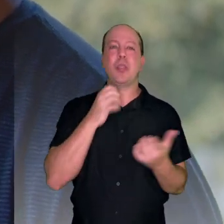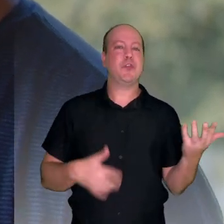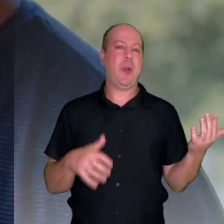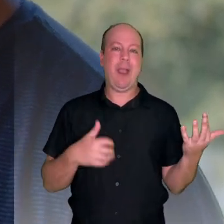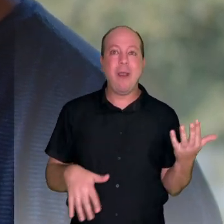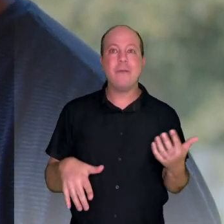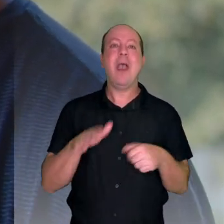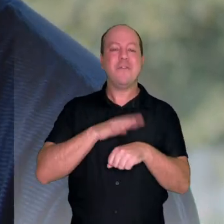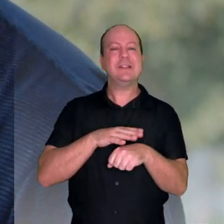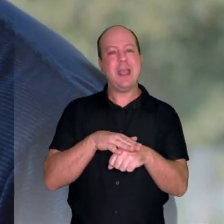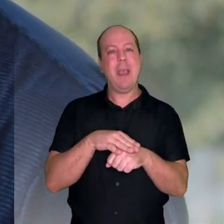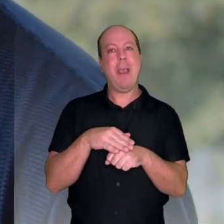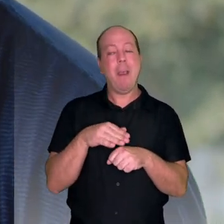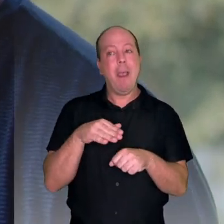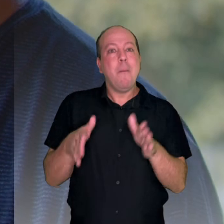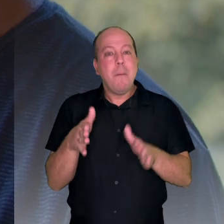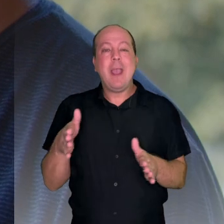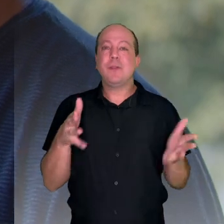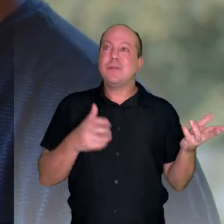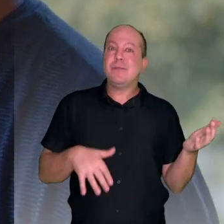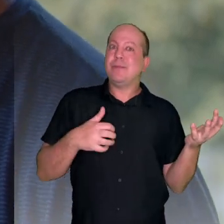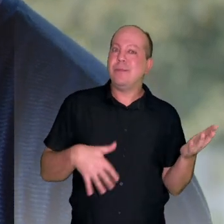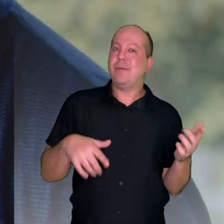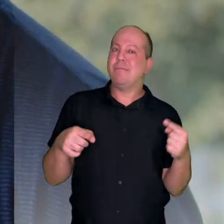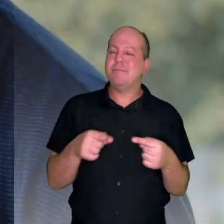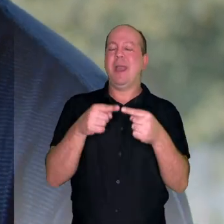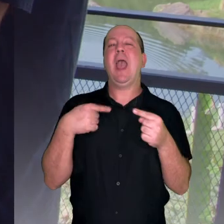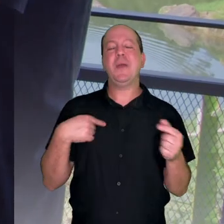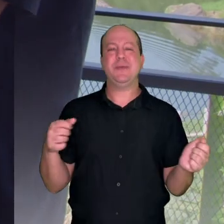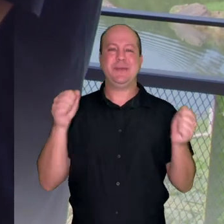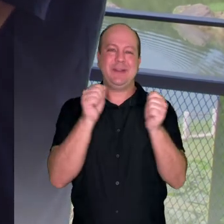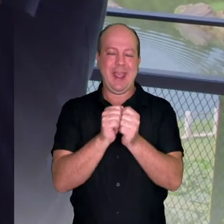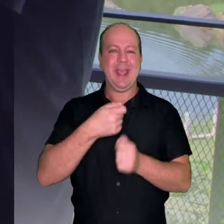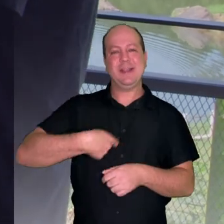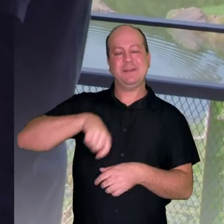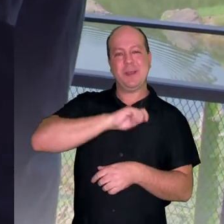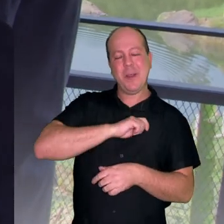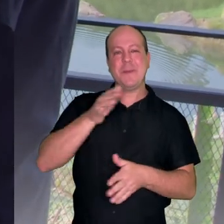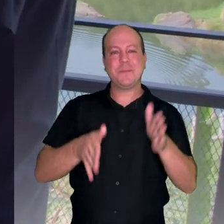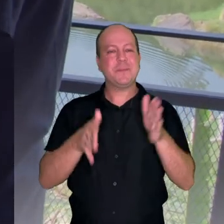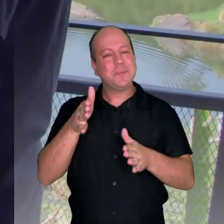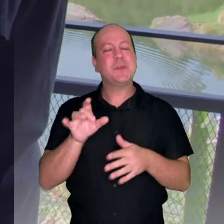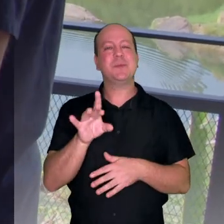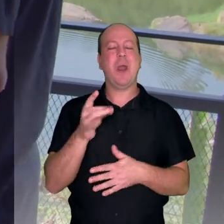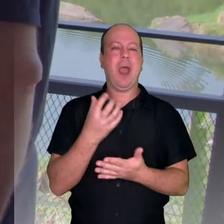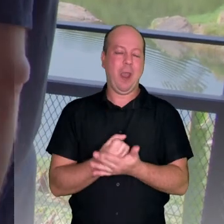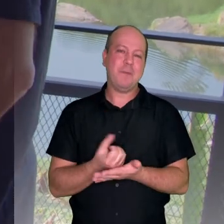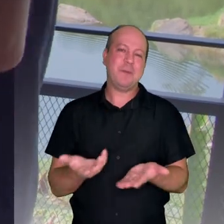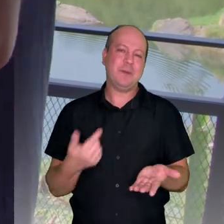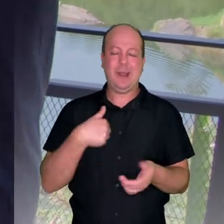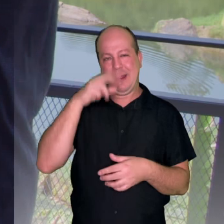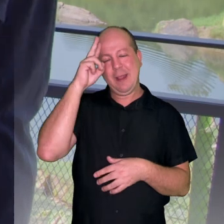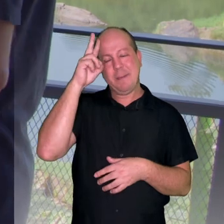não tocavam violão começam a escrever para violão. É o primeiro momento na história, assim, né? E eu juntei todas as obras espanholas desse período num álbum